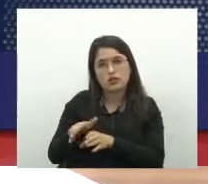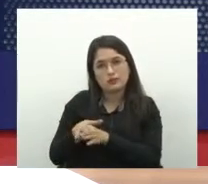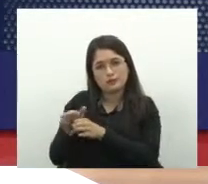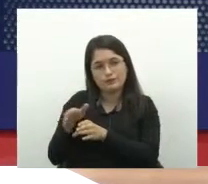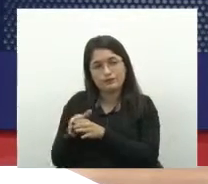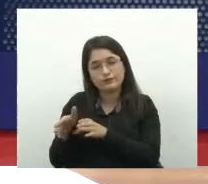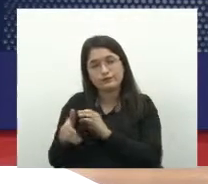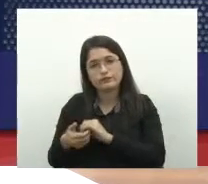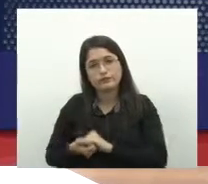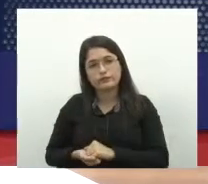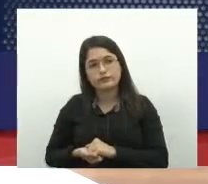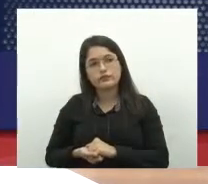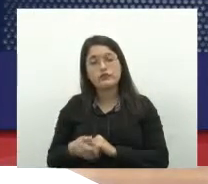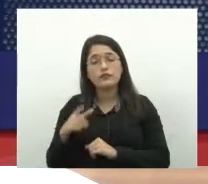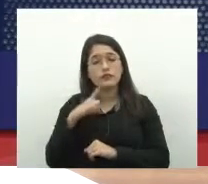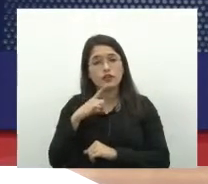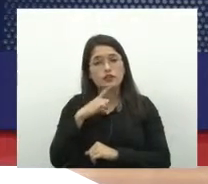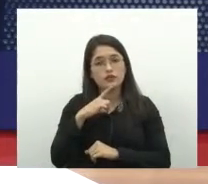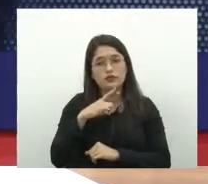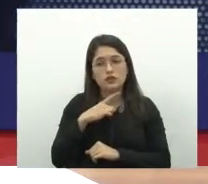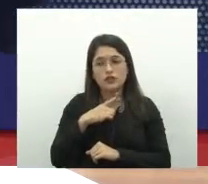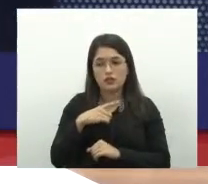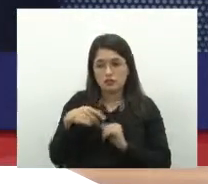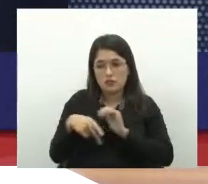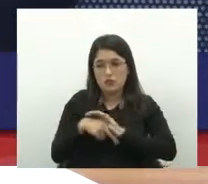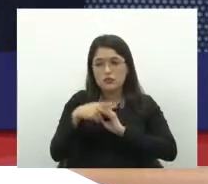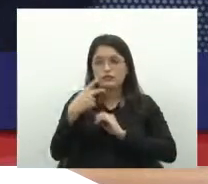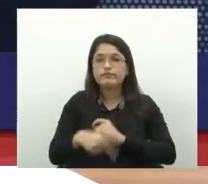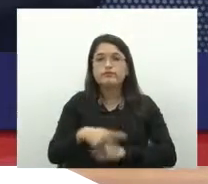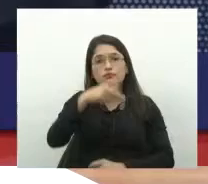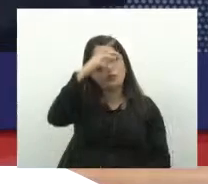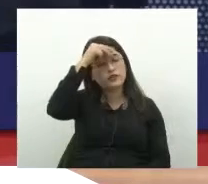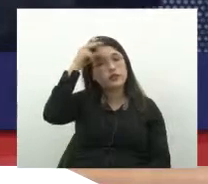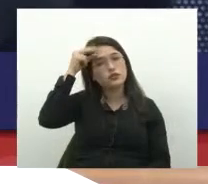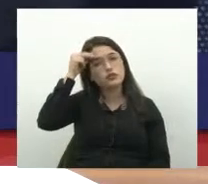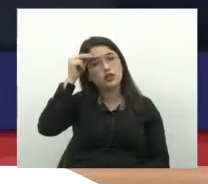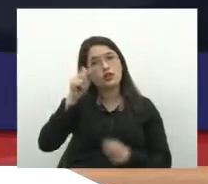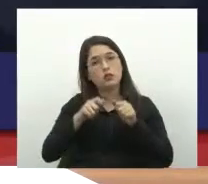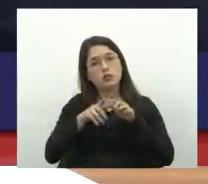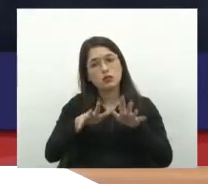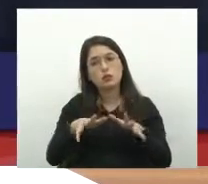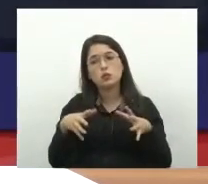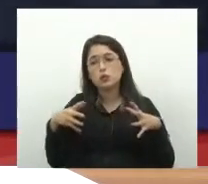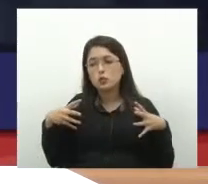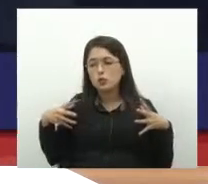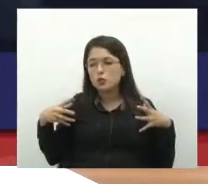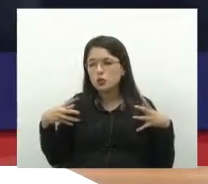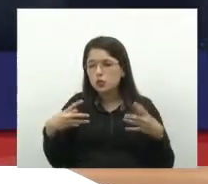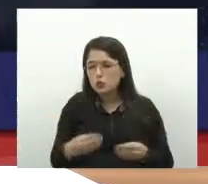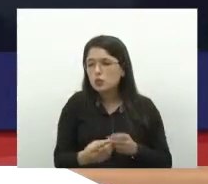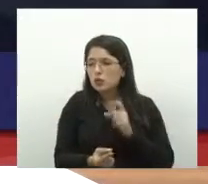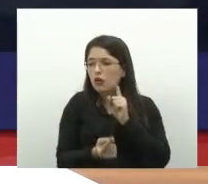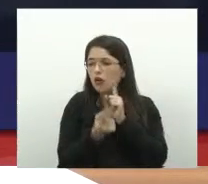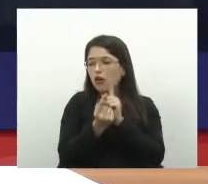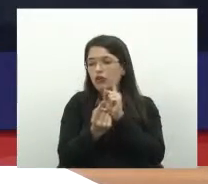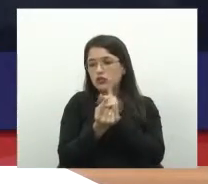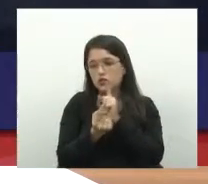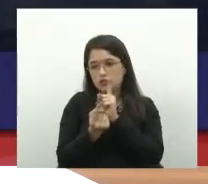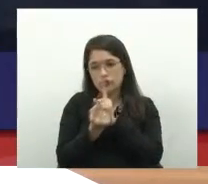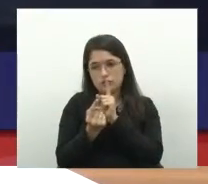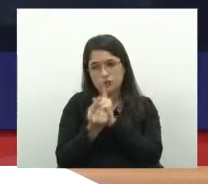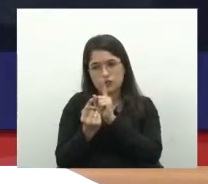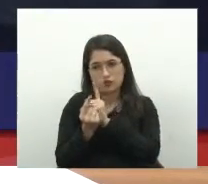Existe uma lógica na Prefeitura de Guarulhos de concentrar todo o atendimento à imprensa na Secretaria